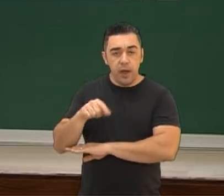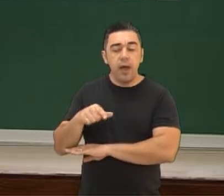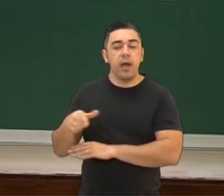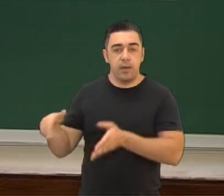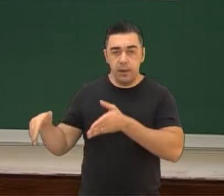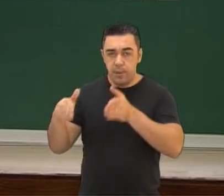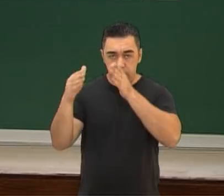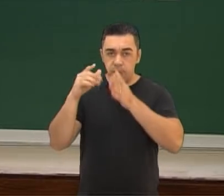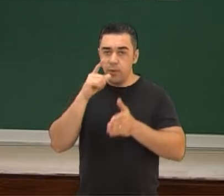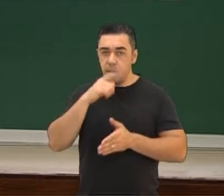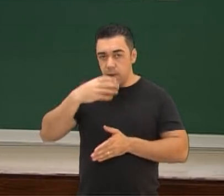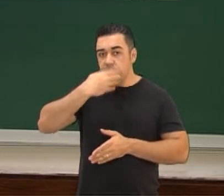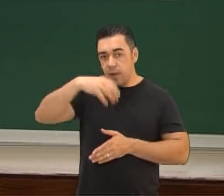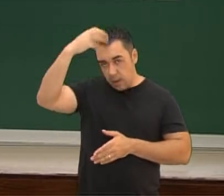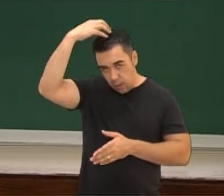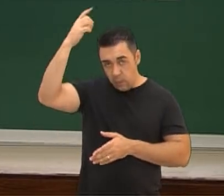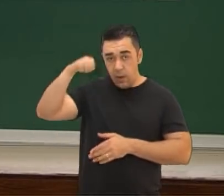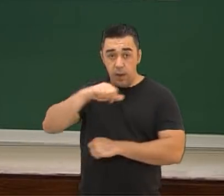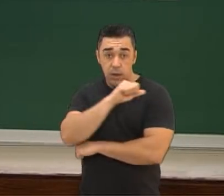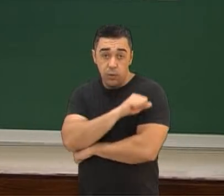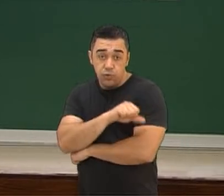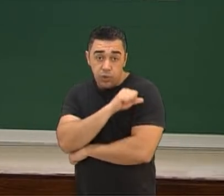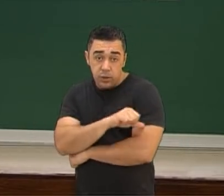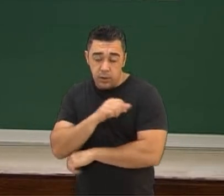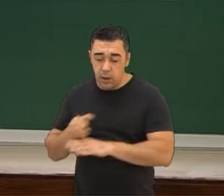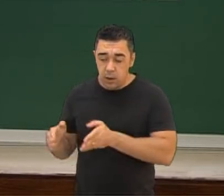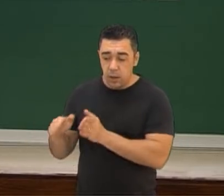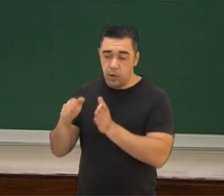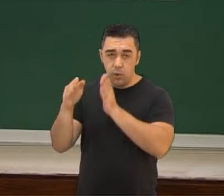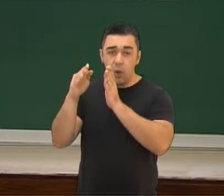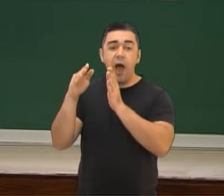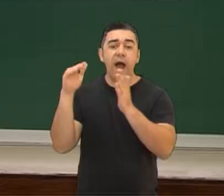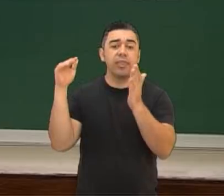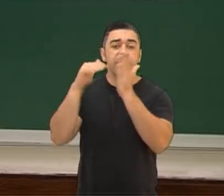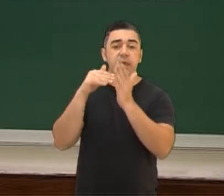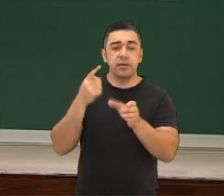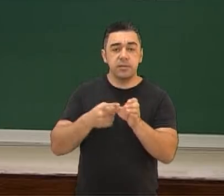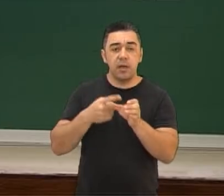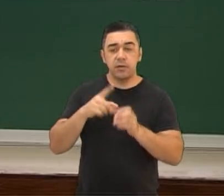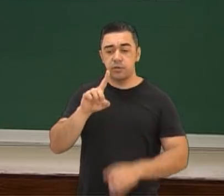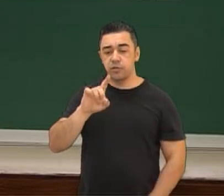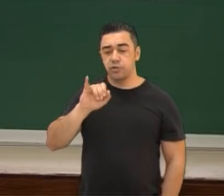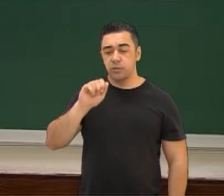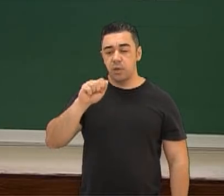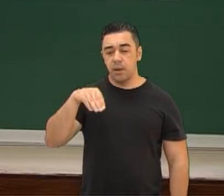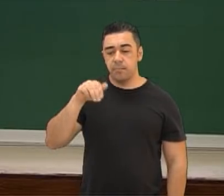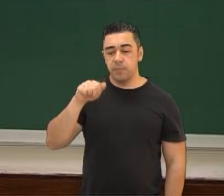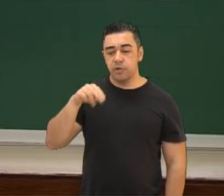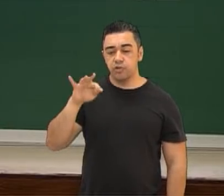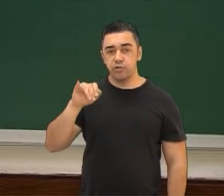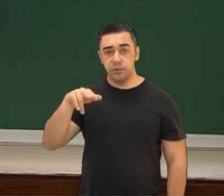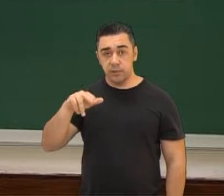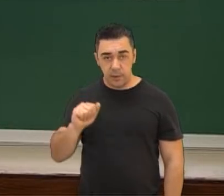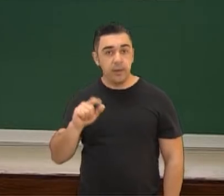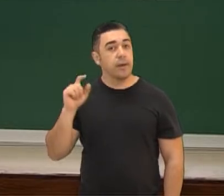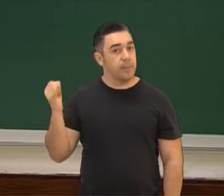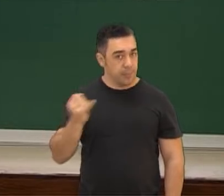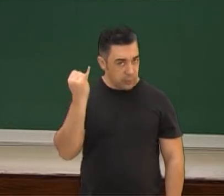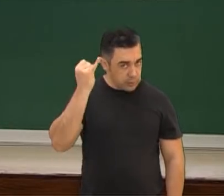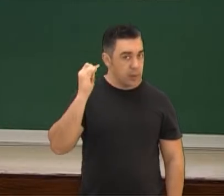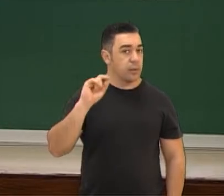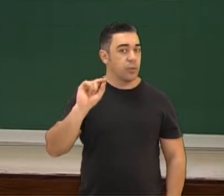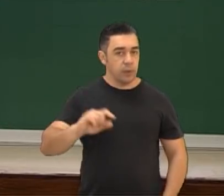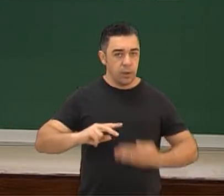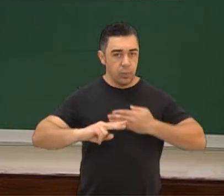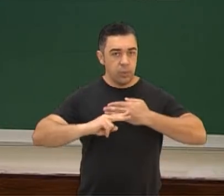Real, do Rio de Janeiro até Diamantina, no período da exploração da mineração. Então, foi bem importante. Como consequência, nós